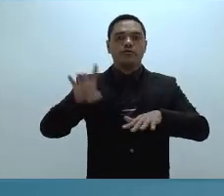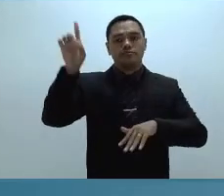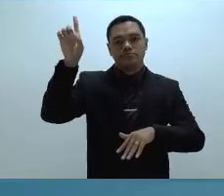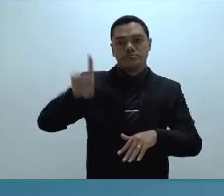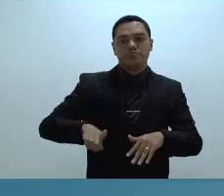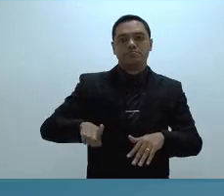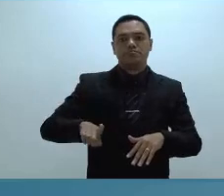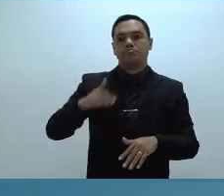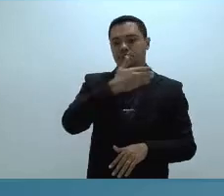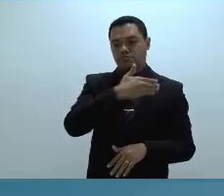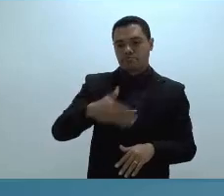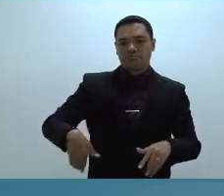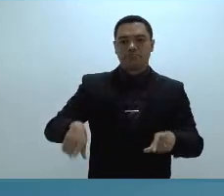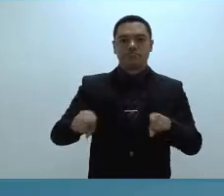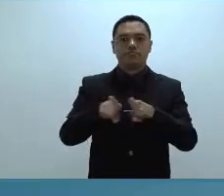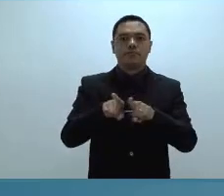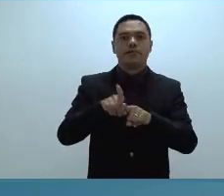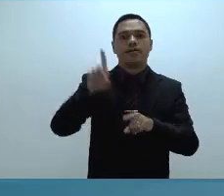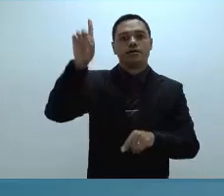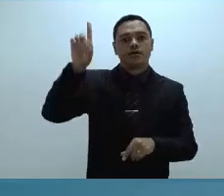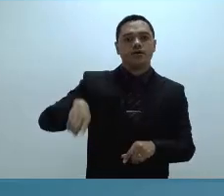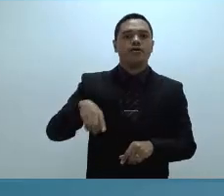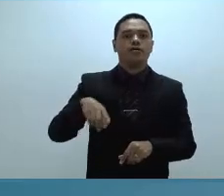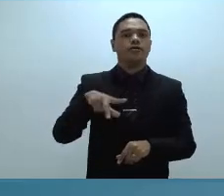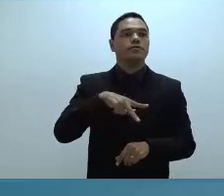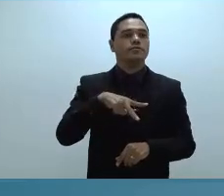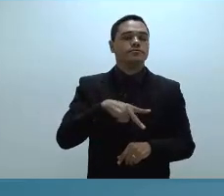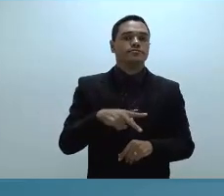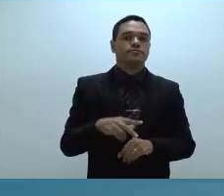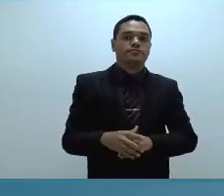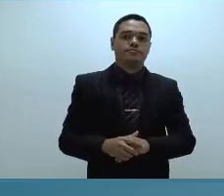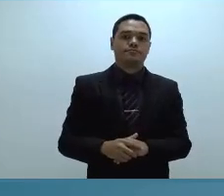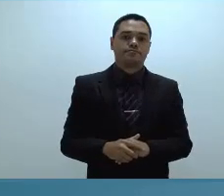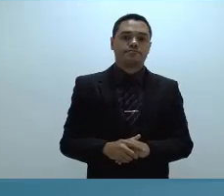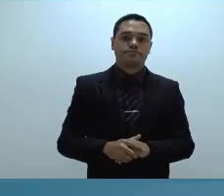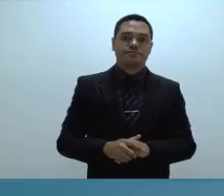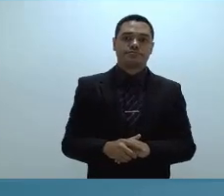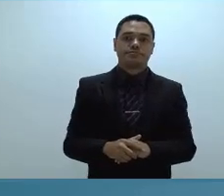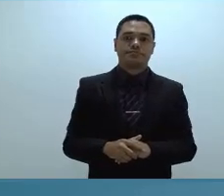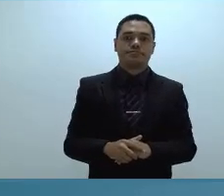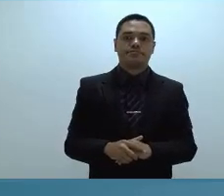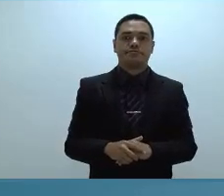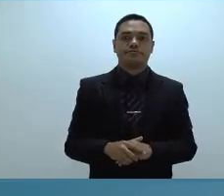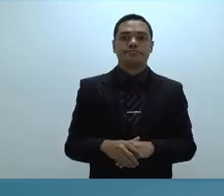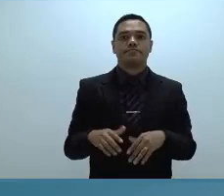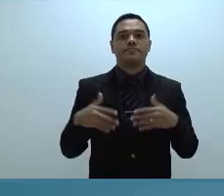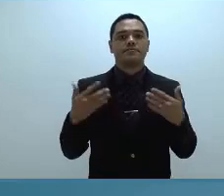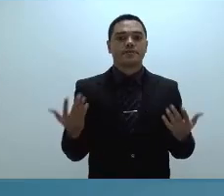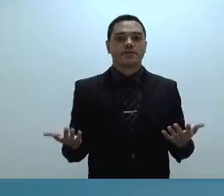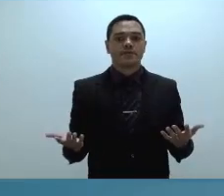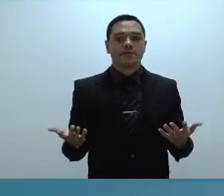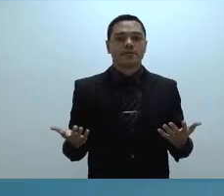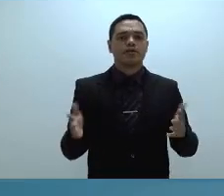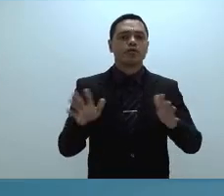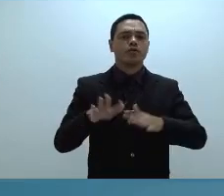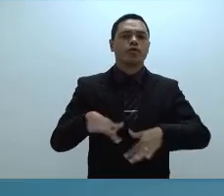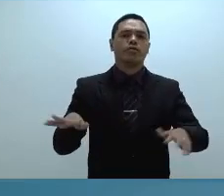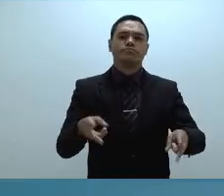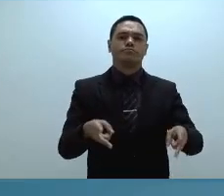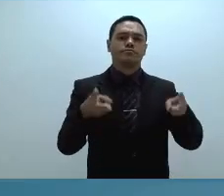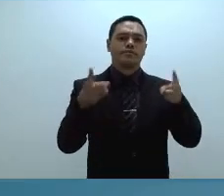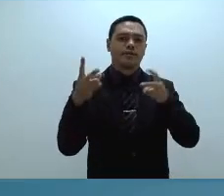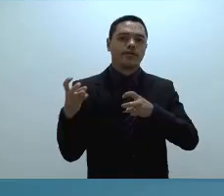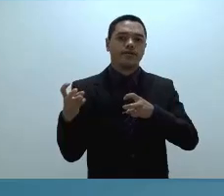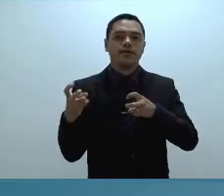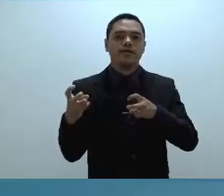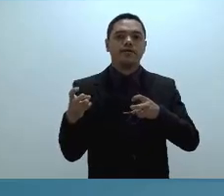privado. Em termos gerais, tem-se que ambos os regimentos internos utilizam a identificação da natureza